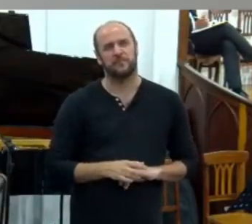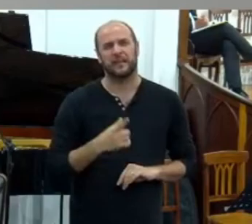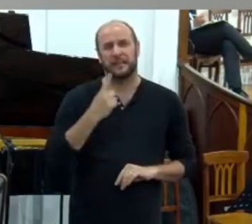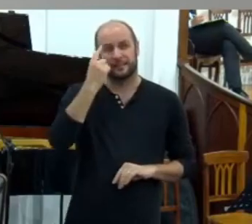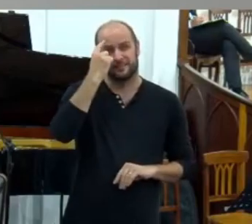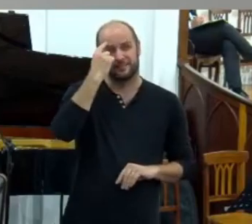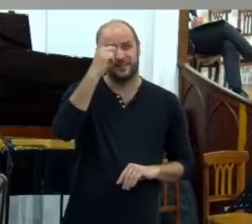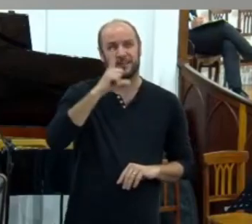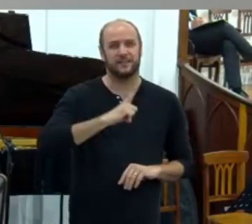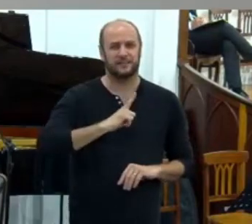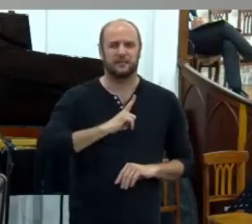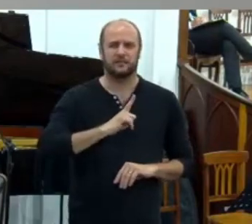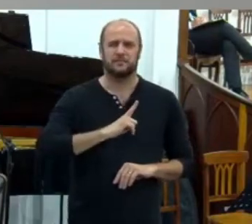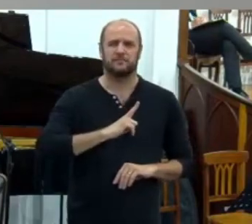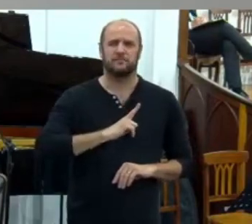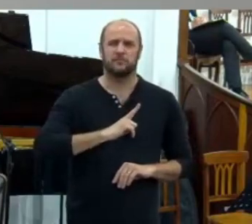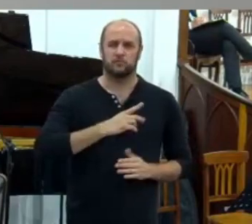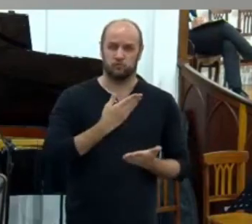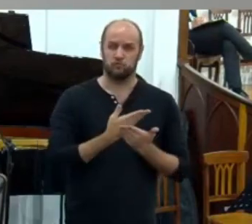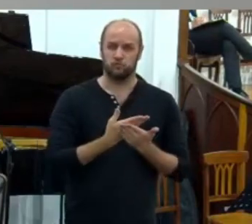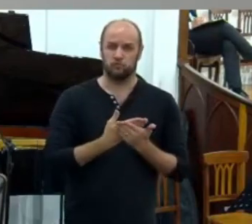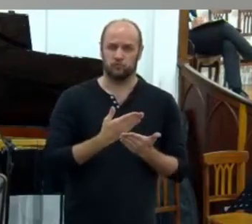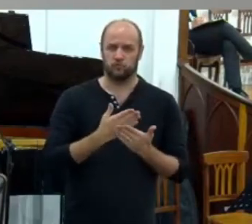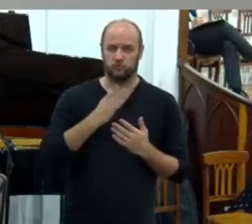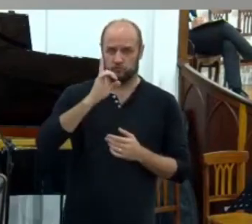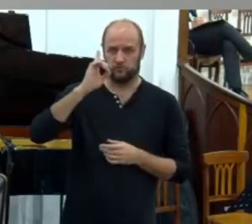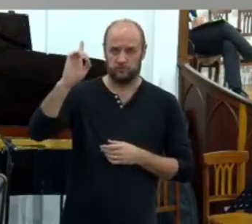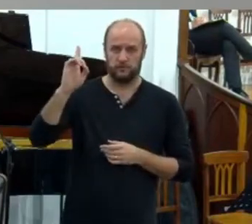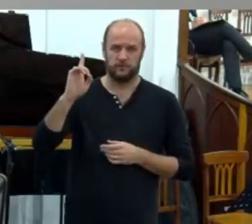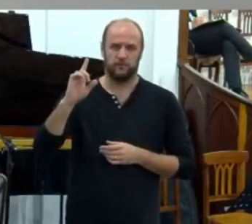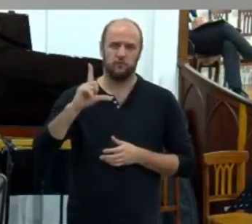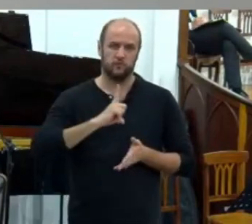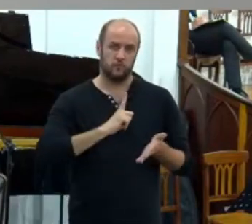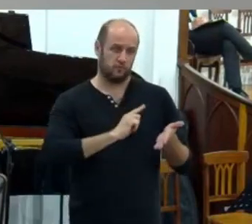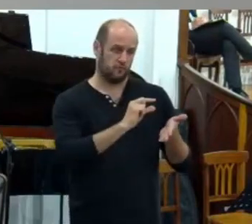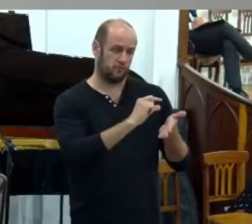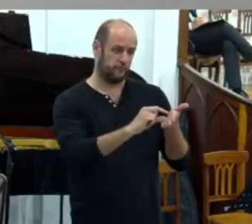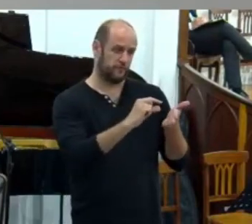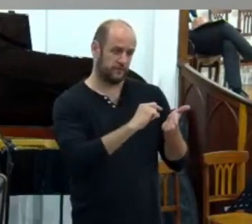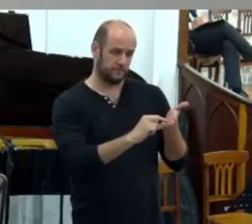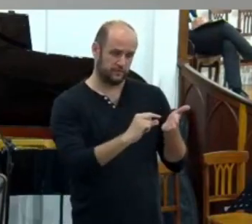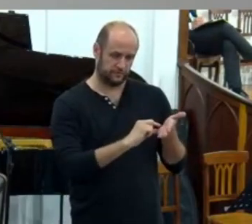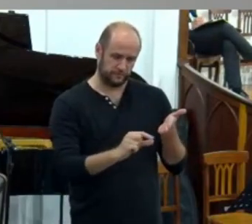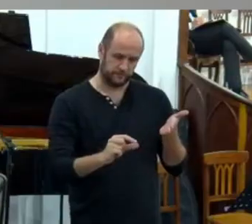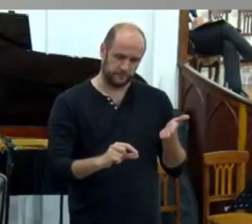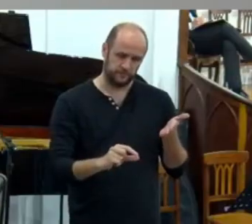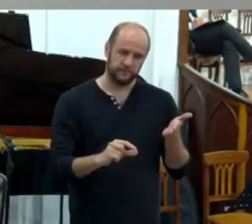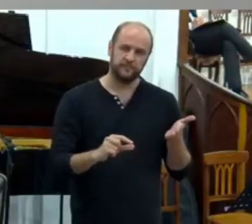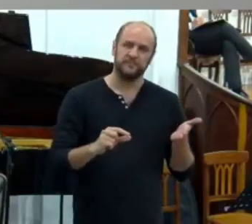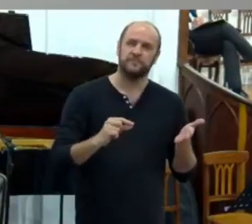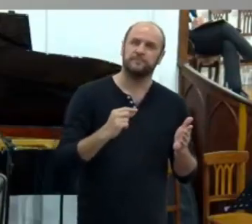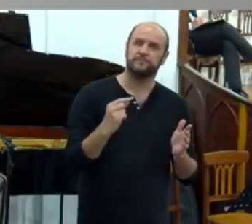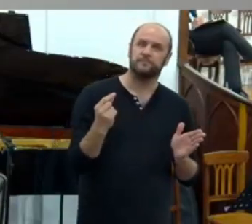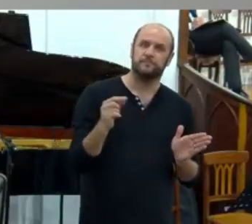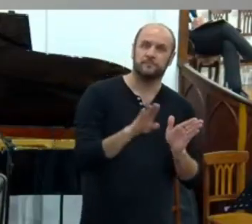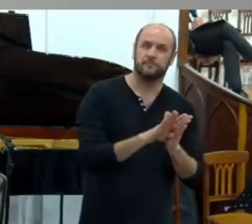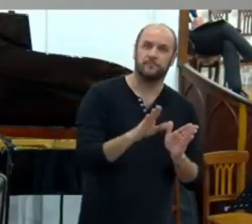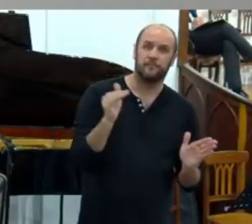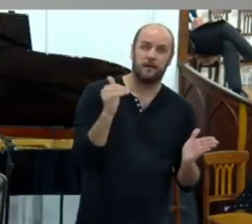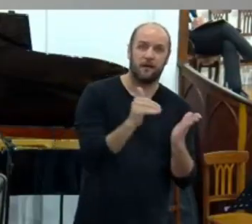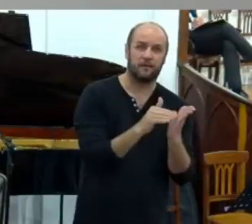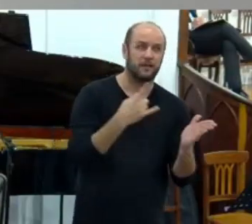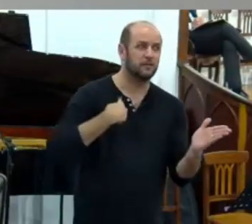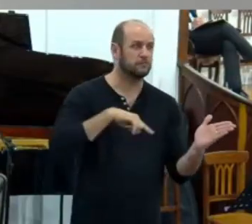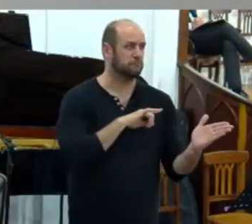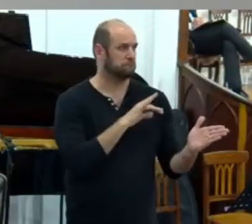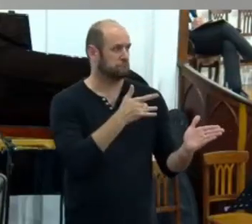conceito teológico que salta dos versículos dessa passagem e chega até a nós.